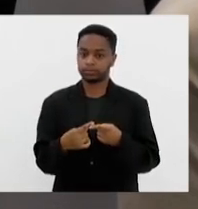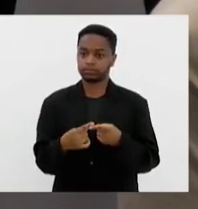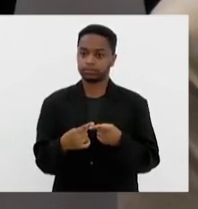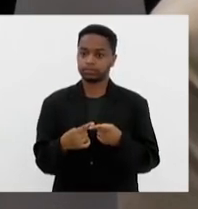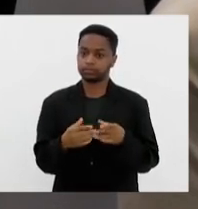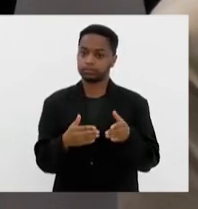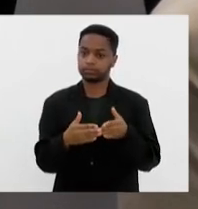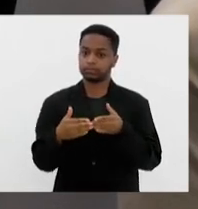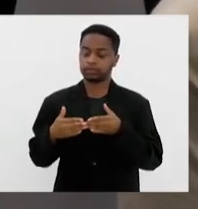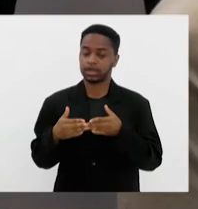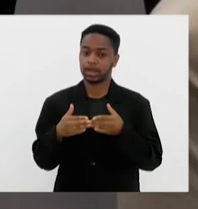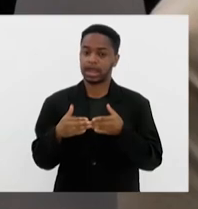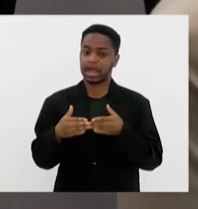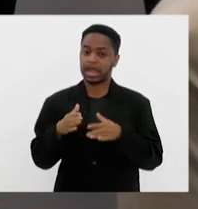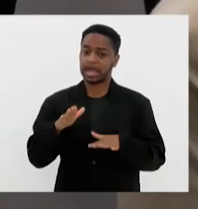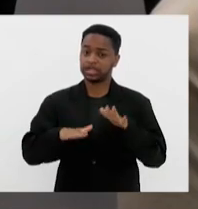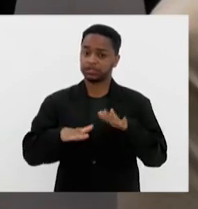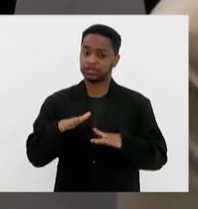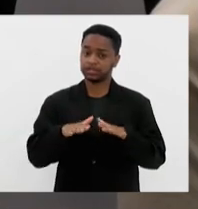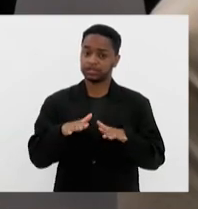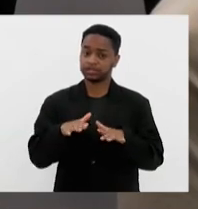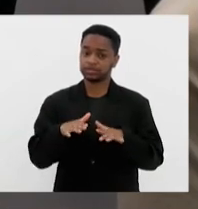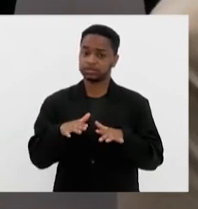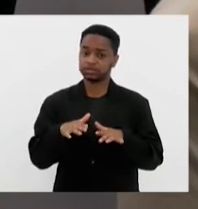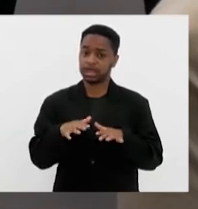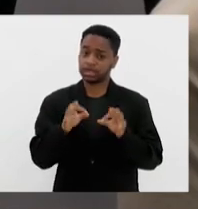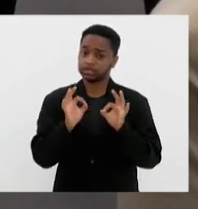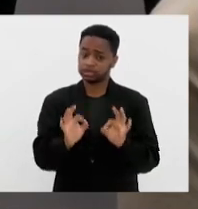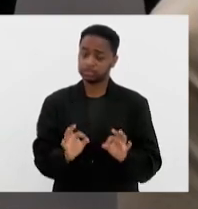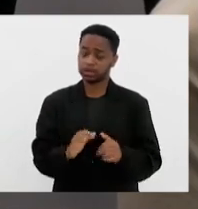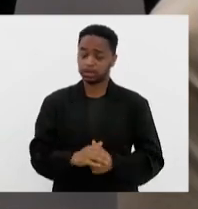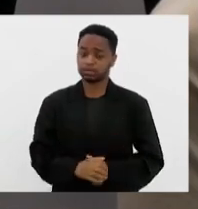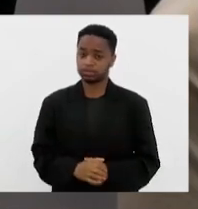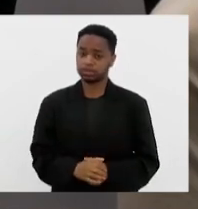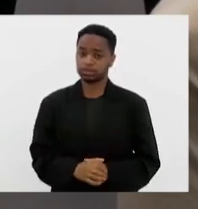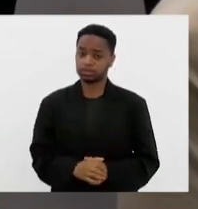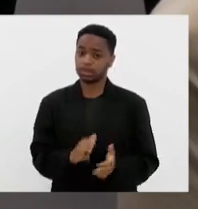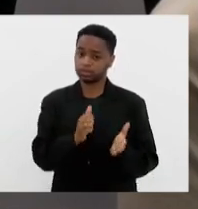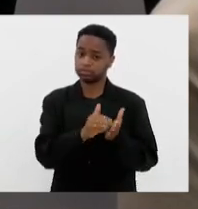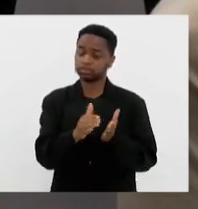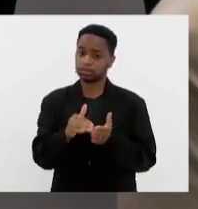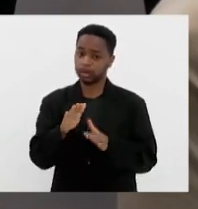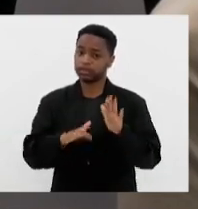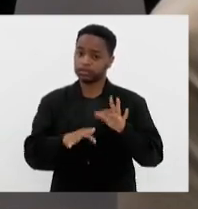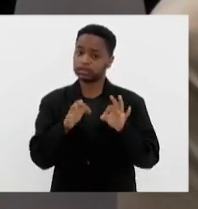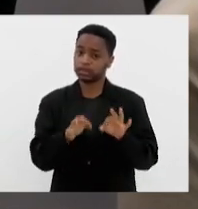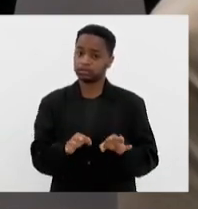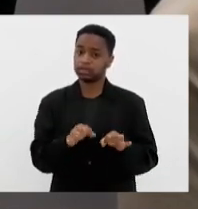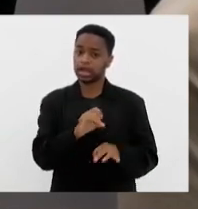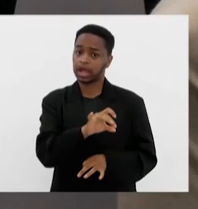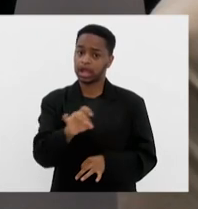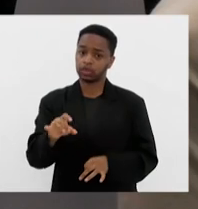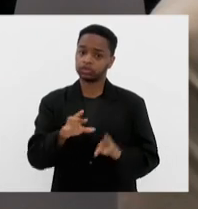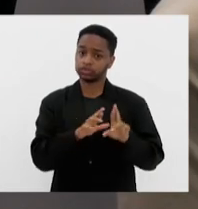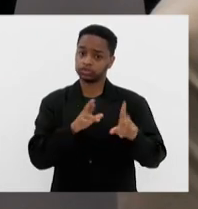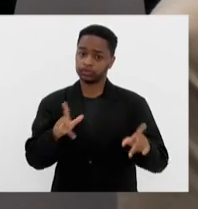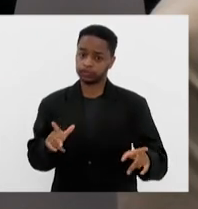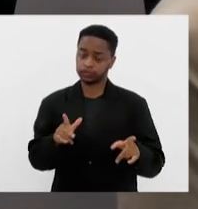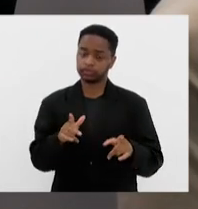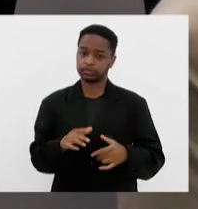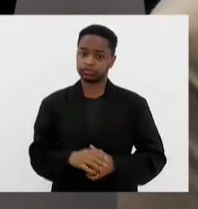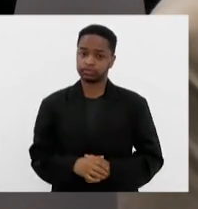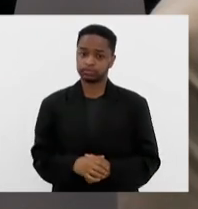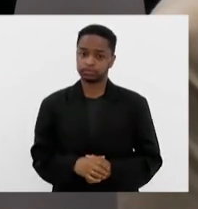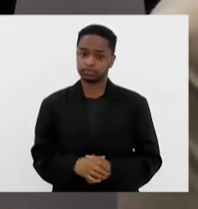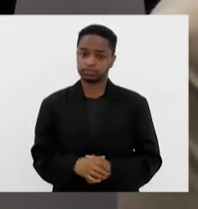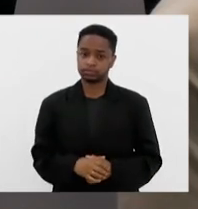às vezes, a exclusão é por justíssima causa. Né? Cada caso é um caso. Uma coisa é dar anistia para